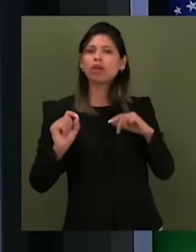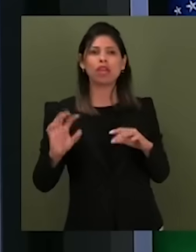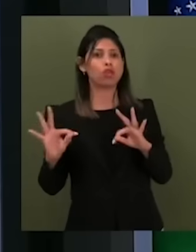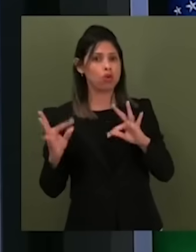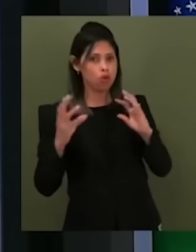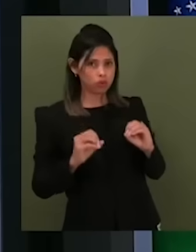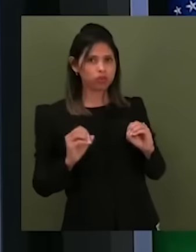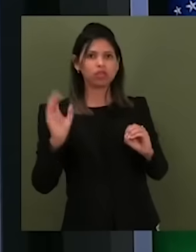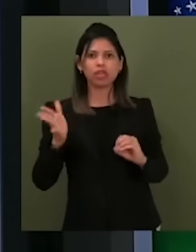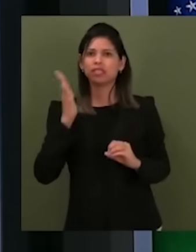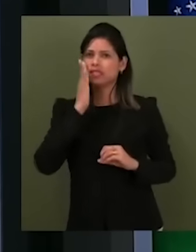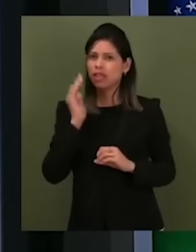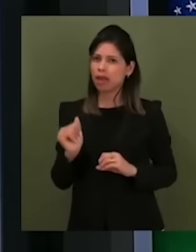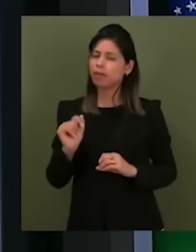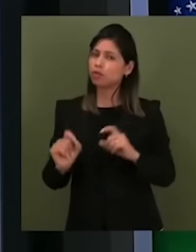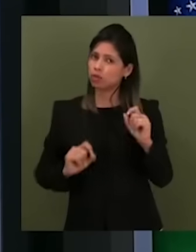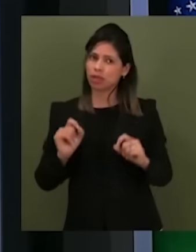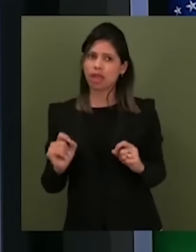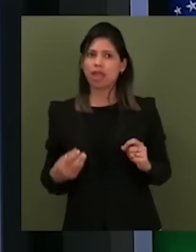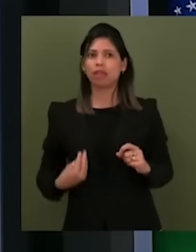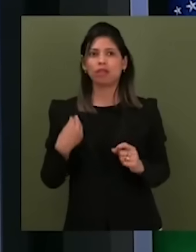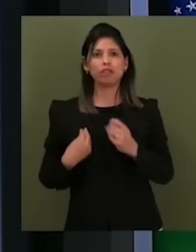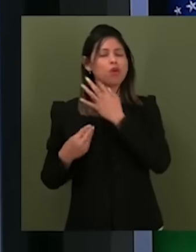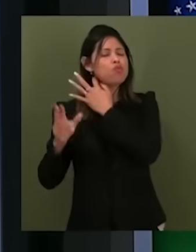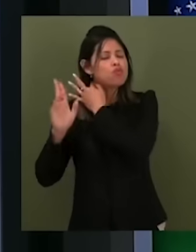bem. Limitar poderes nossos? Nunca!